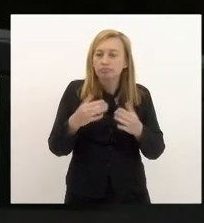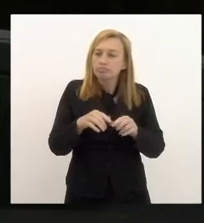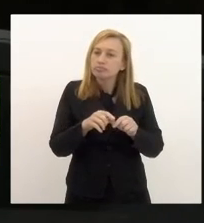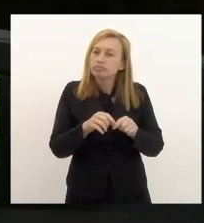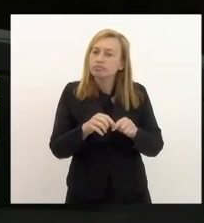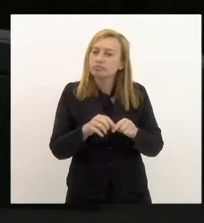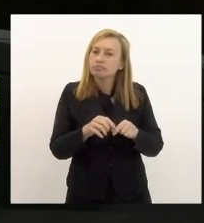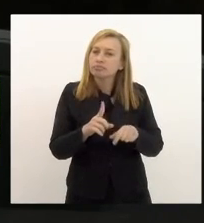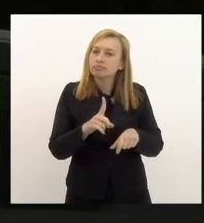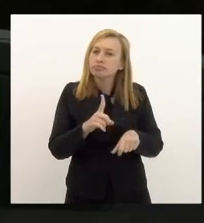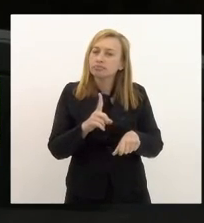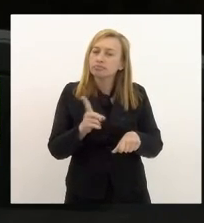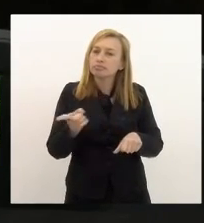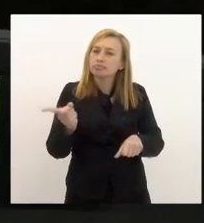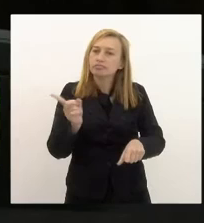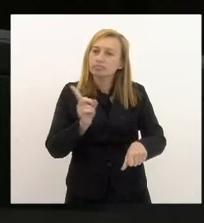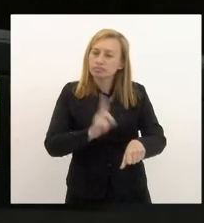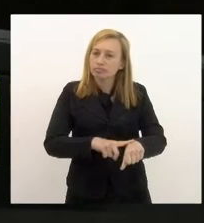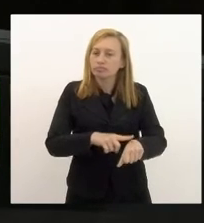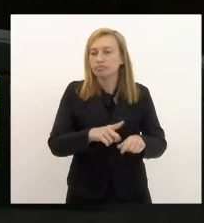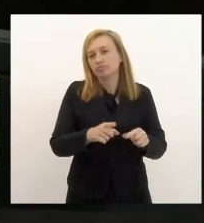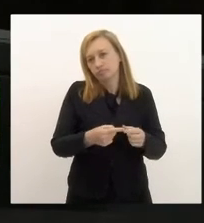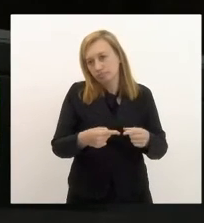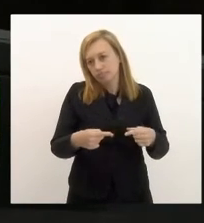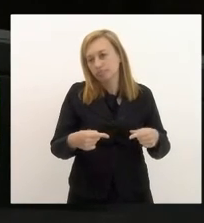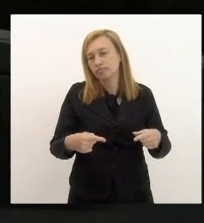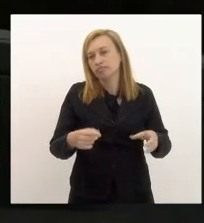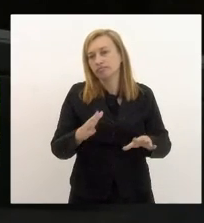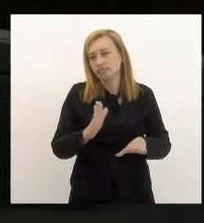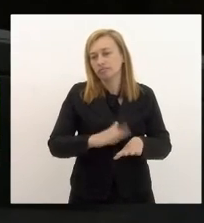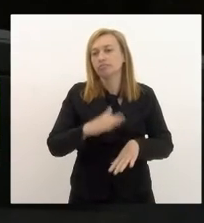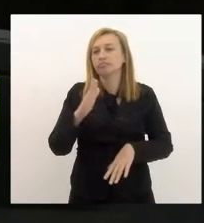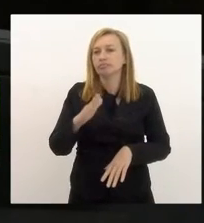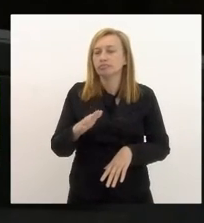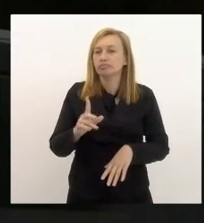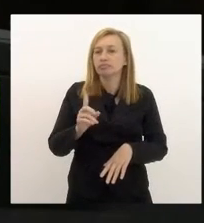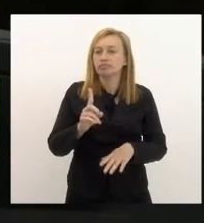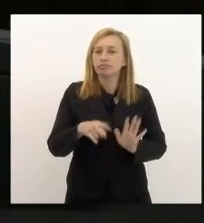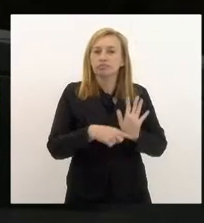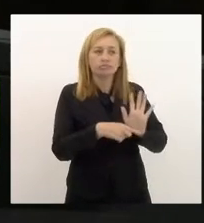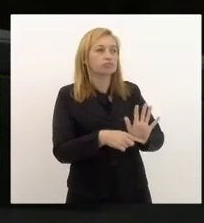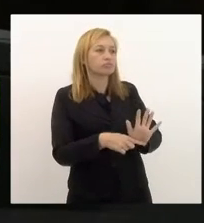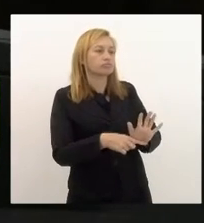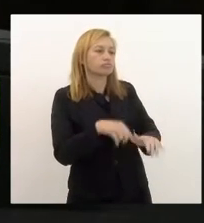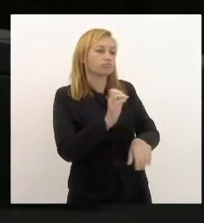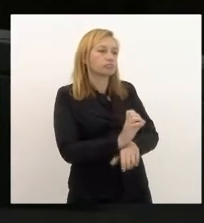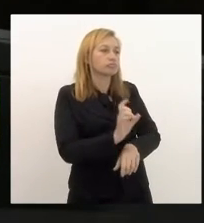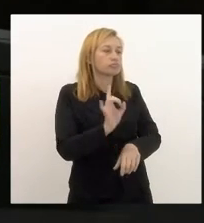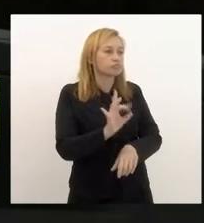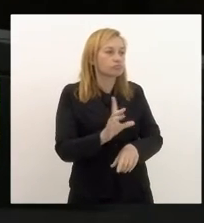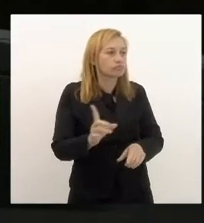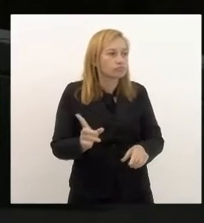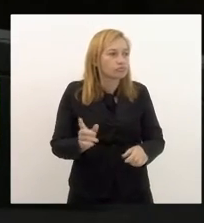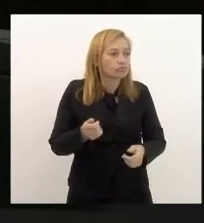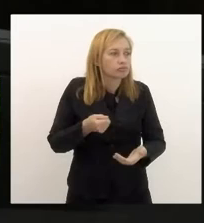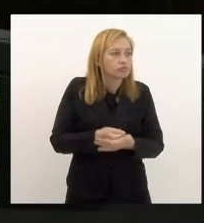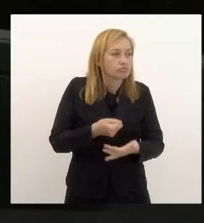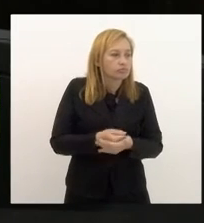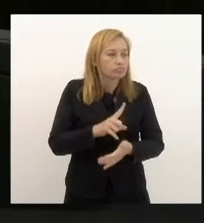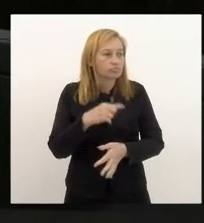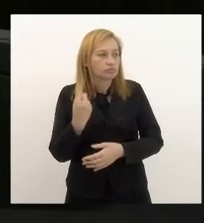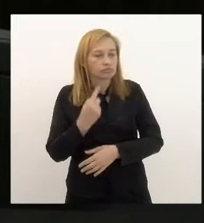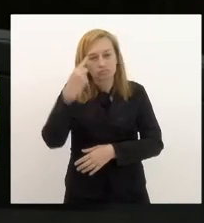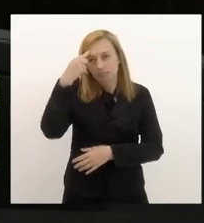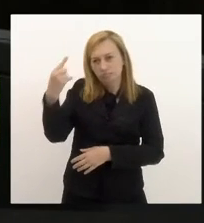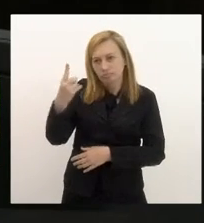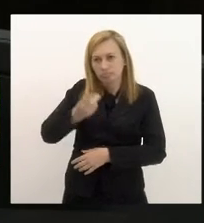estender um pouco mais isso pode isso não beneficia o estado na cidade só restringe tão a nossa ideia